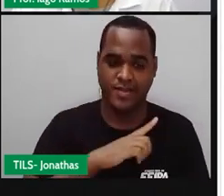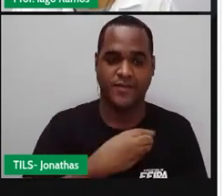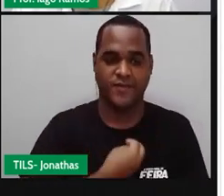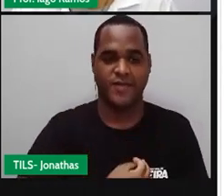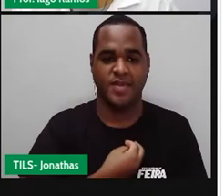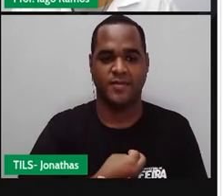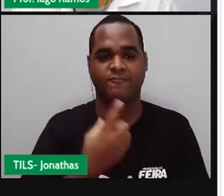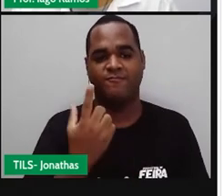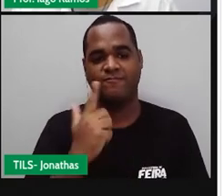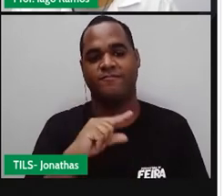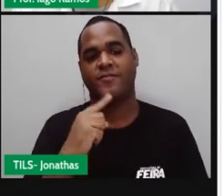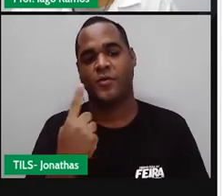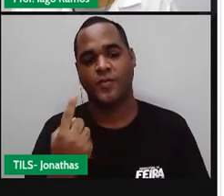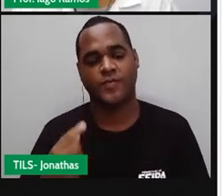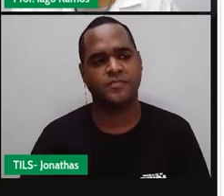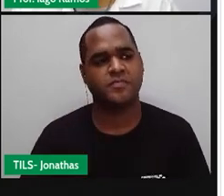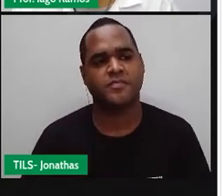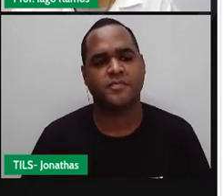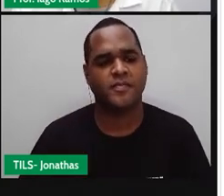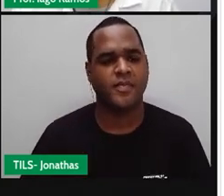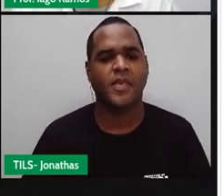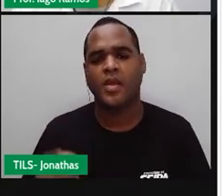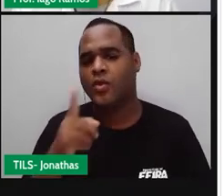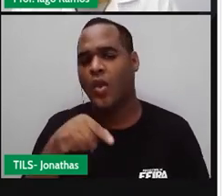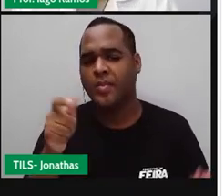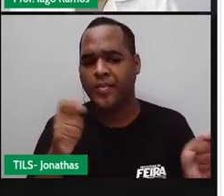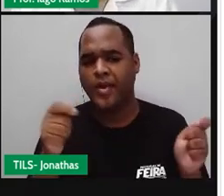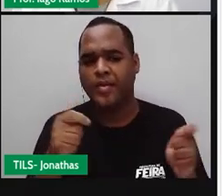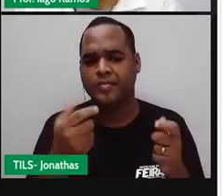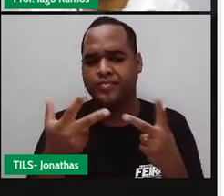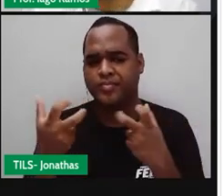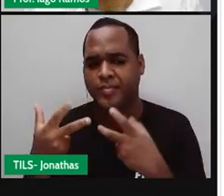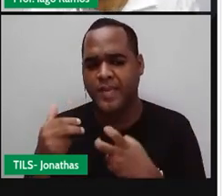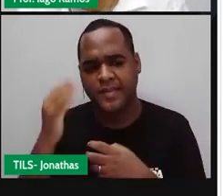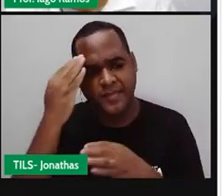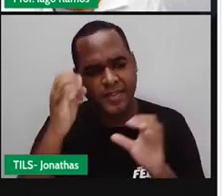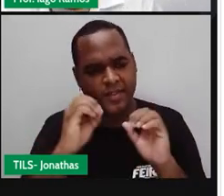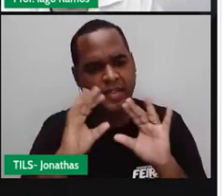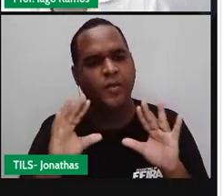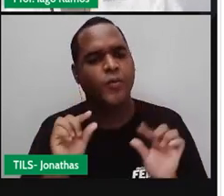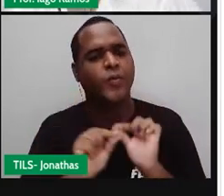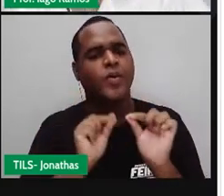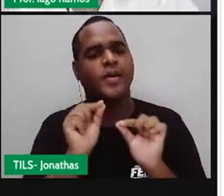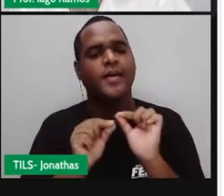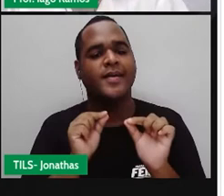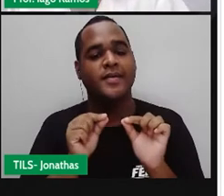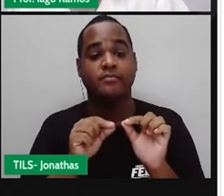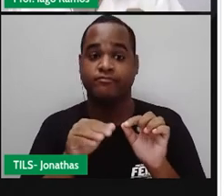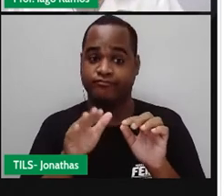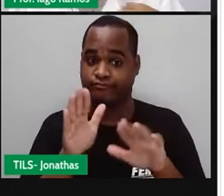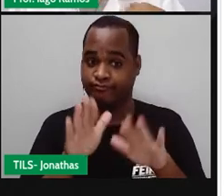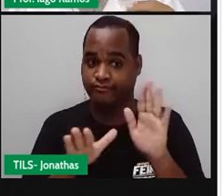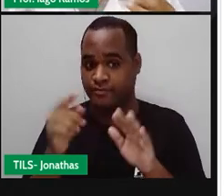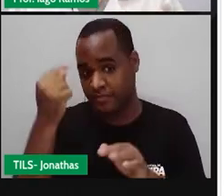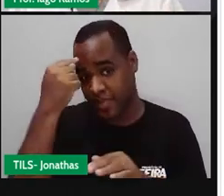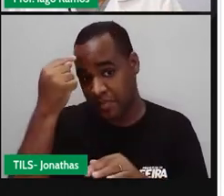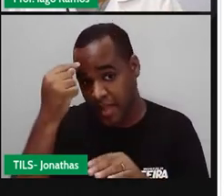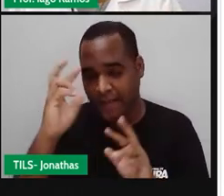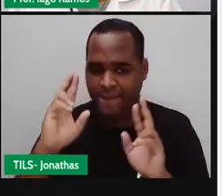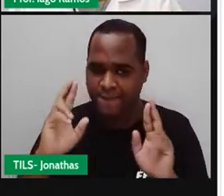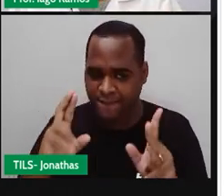pedaço Então o que é que a gente pode perceber que tem situações onde a ideia é